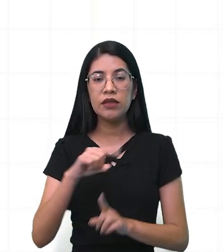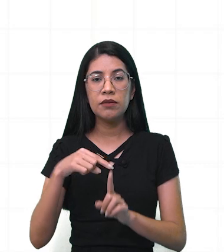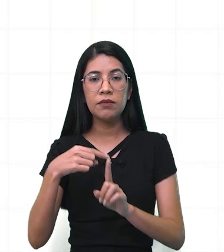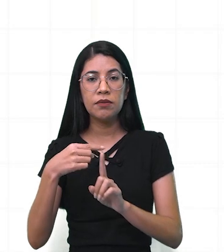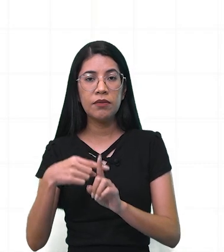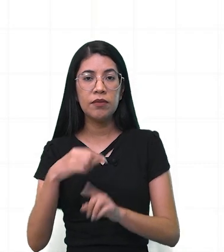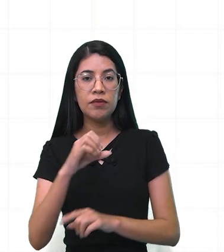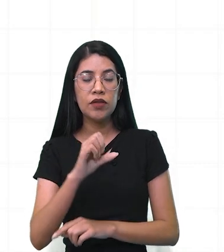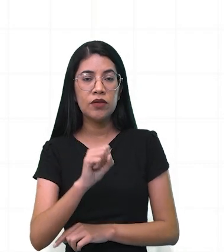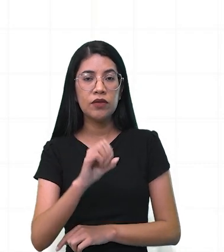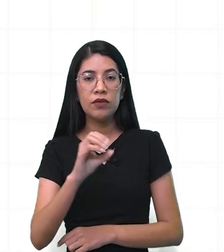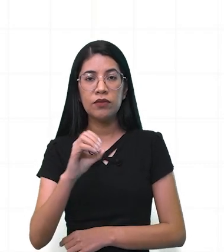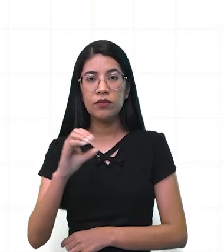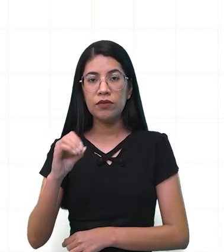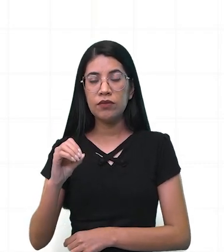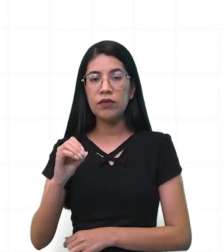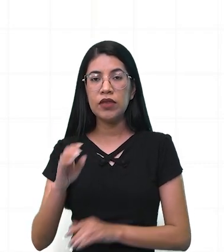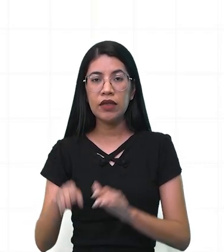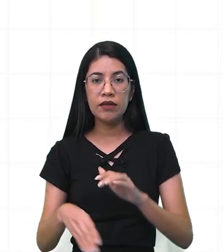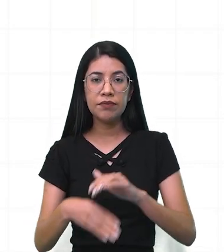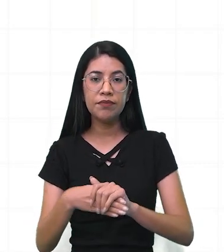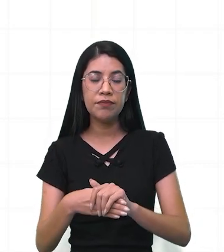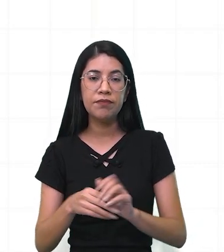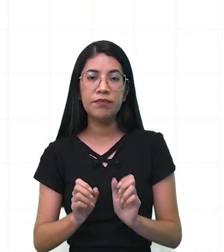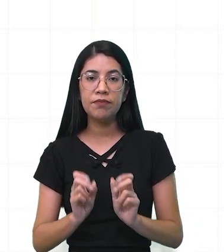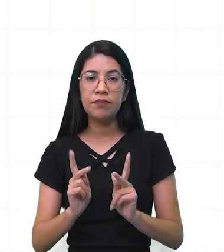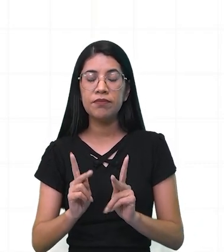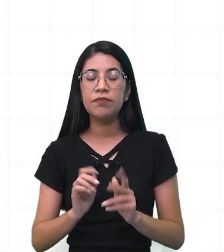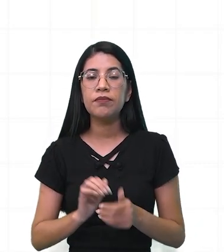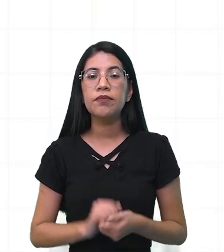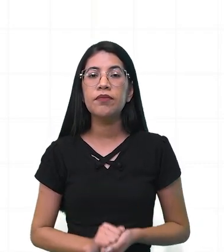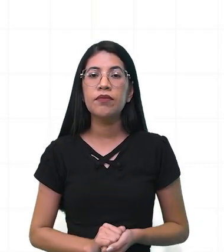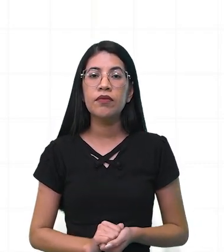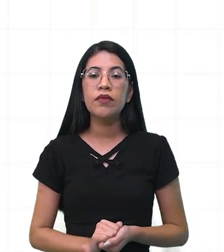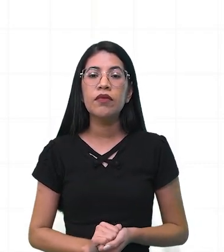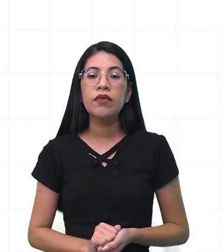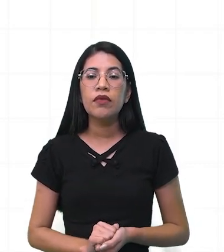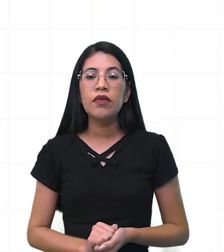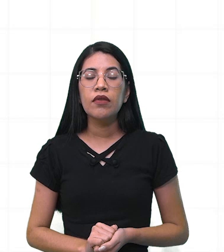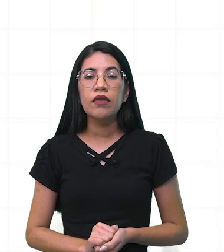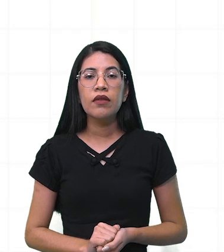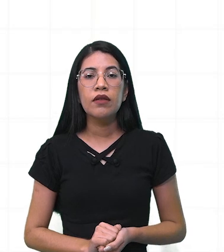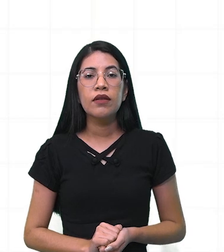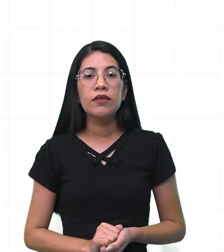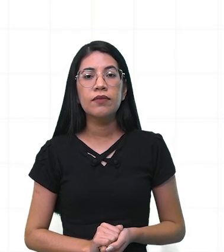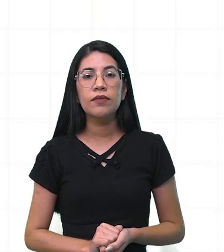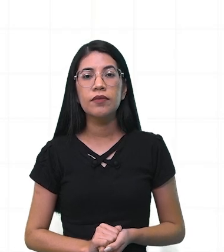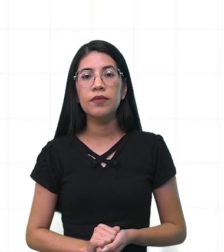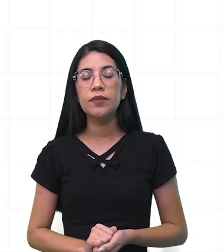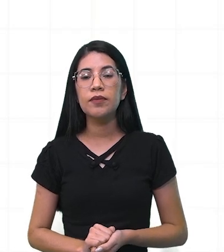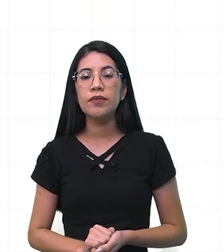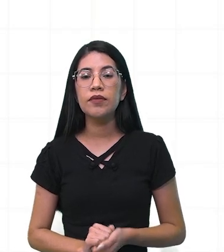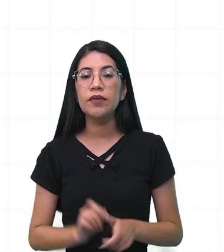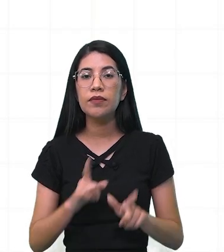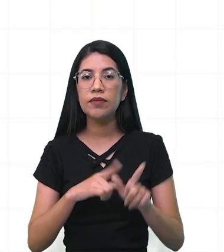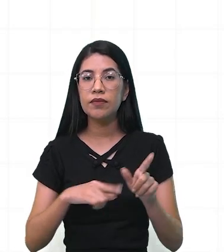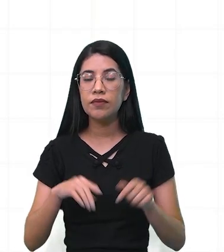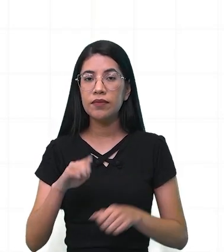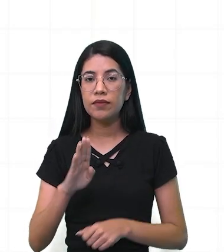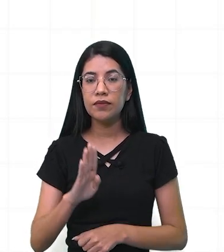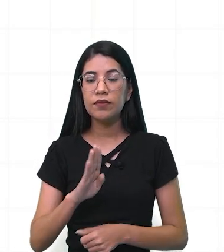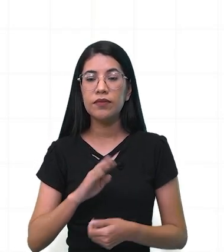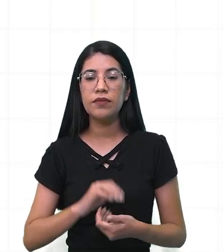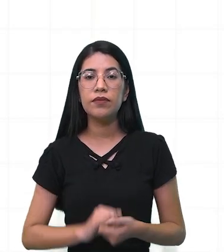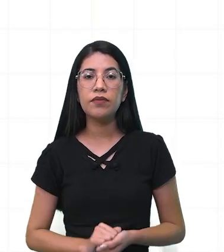mais 800, que foi a entrada. Ok? Tudo certo, então, até aqui? Letra B. Vamos